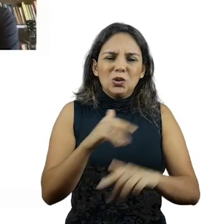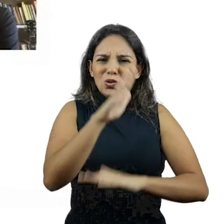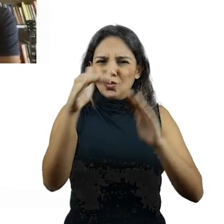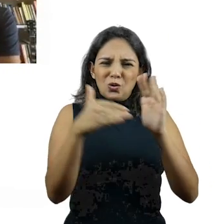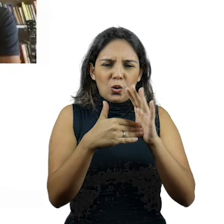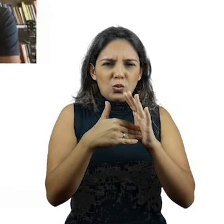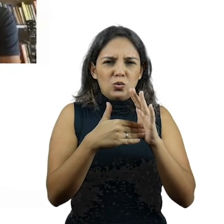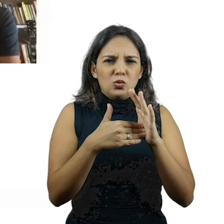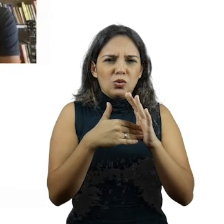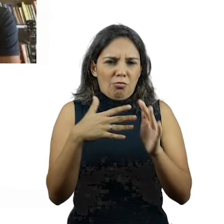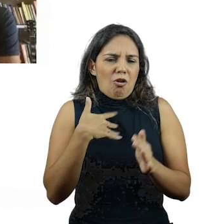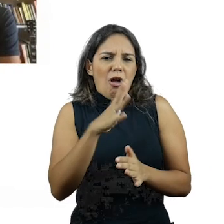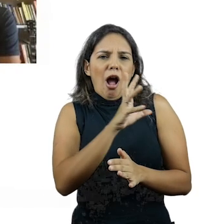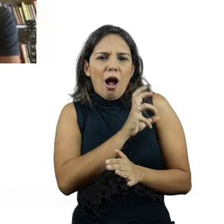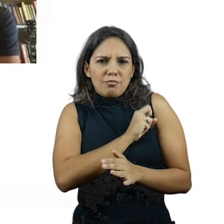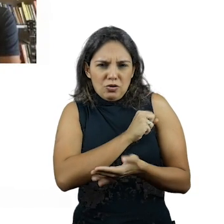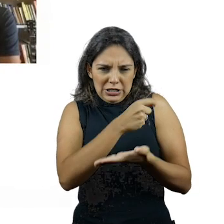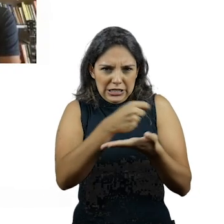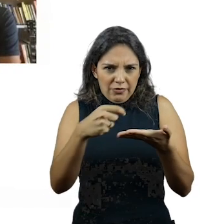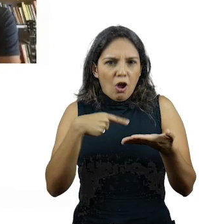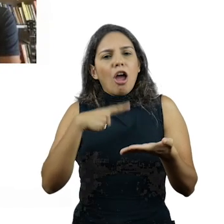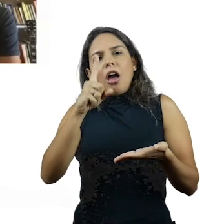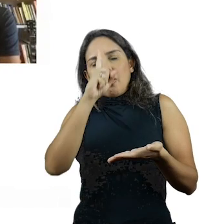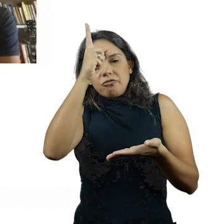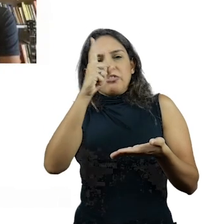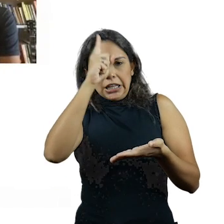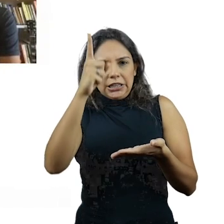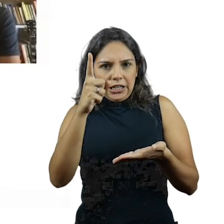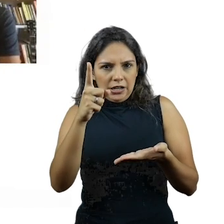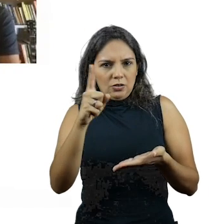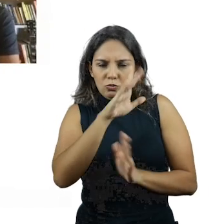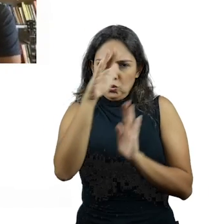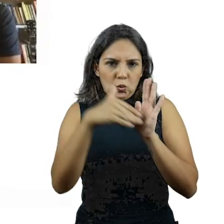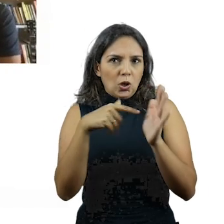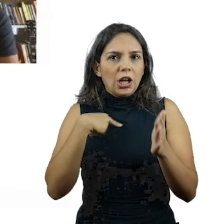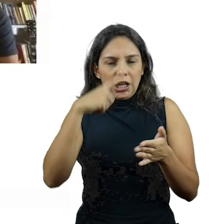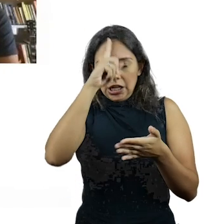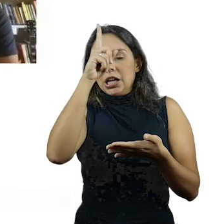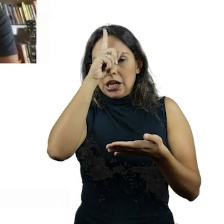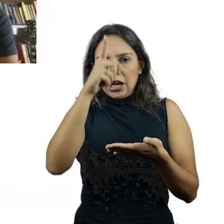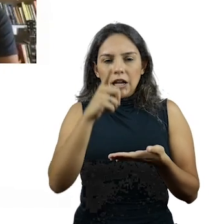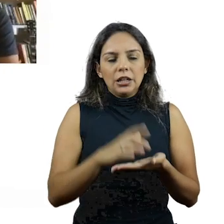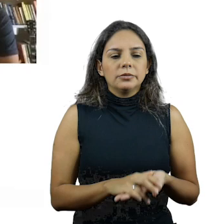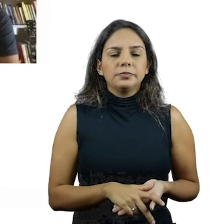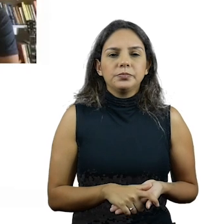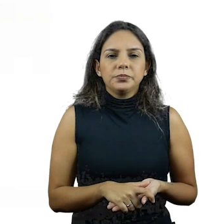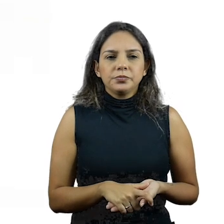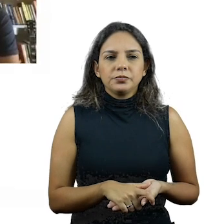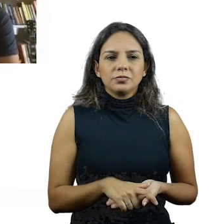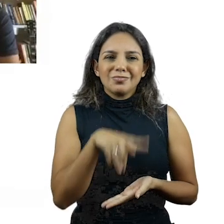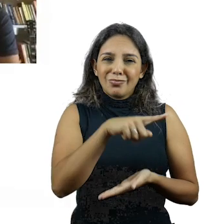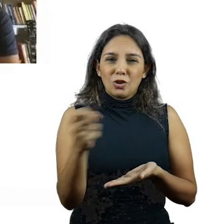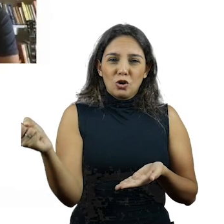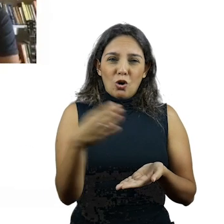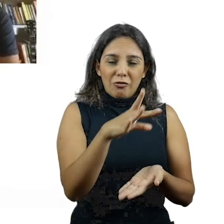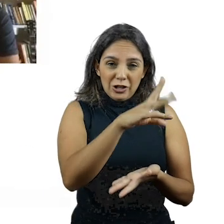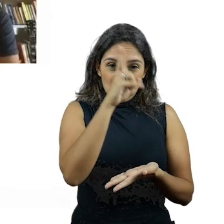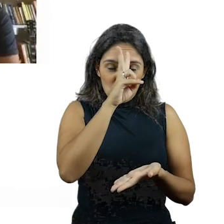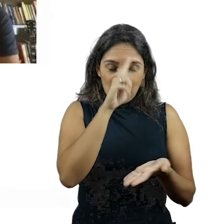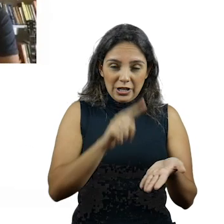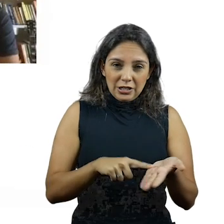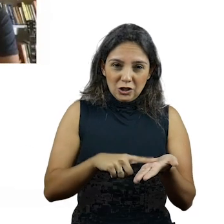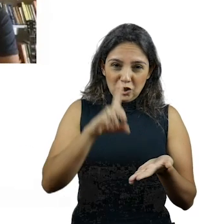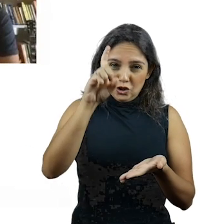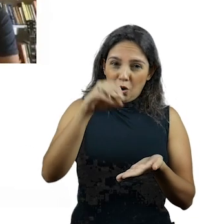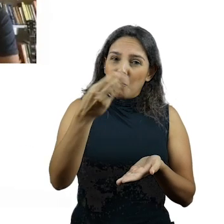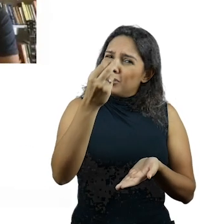são totalmente inventados, criados do nada. E essa história aqui do Dom é uma história muito